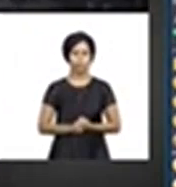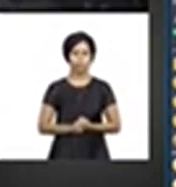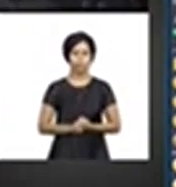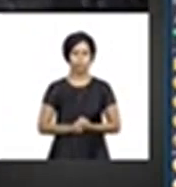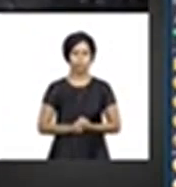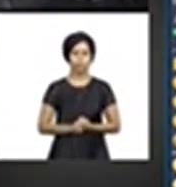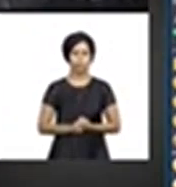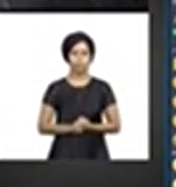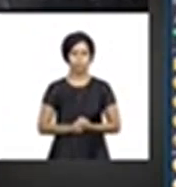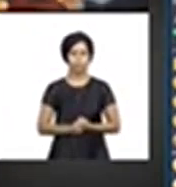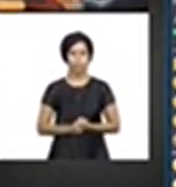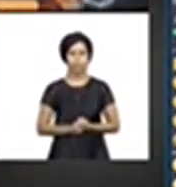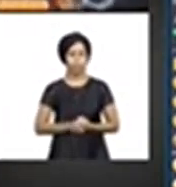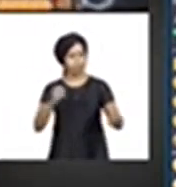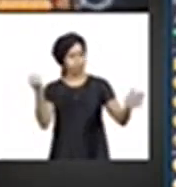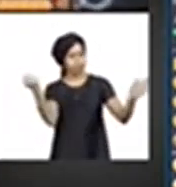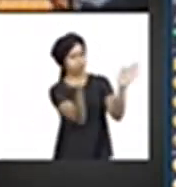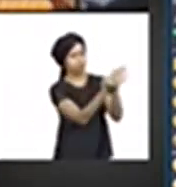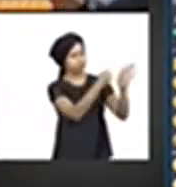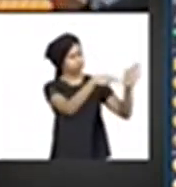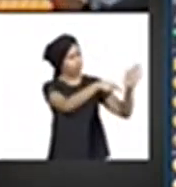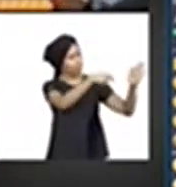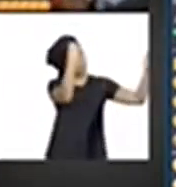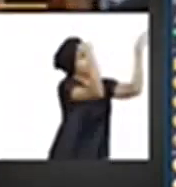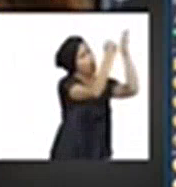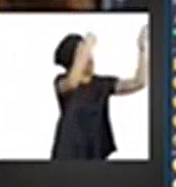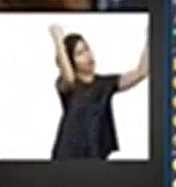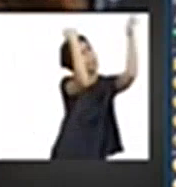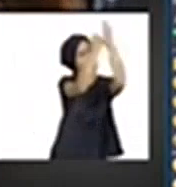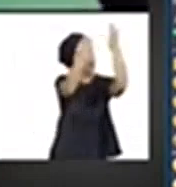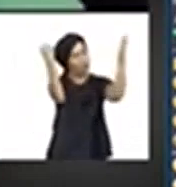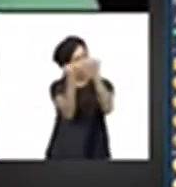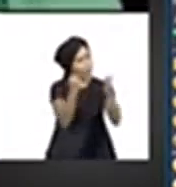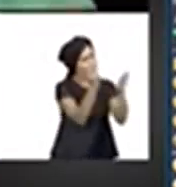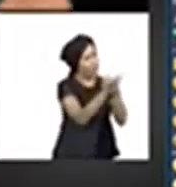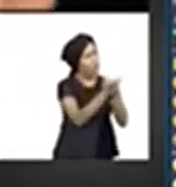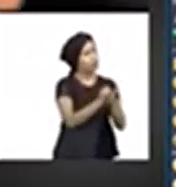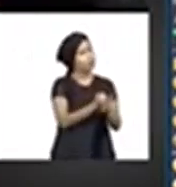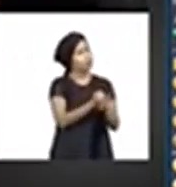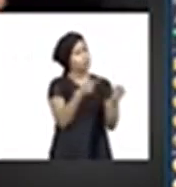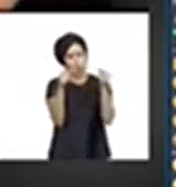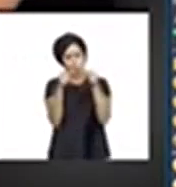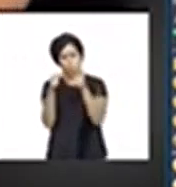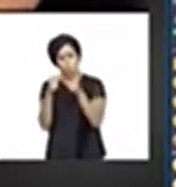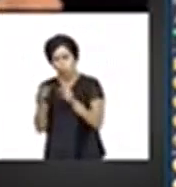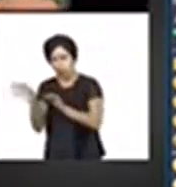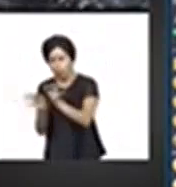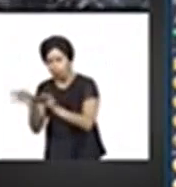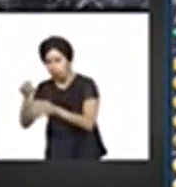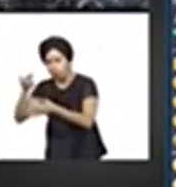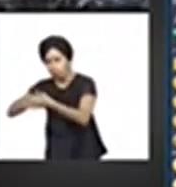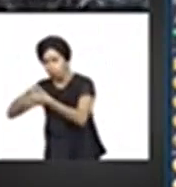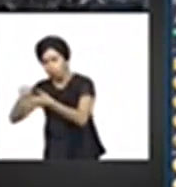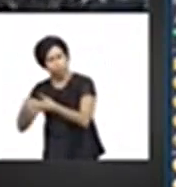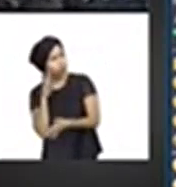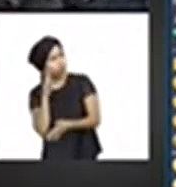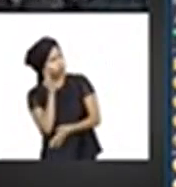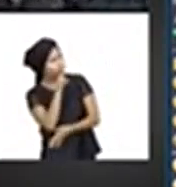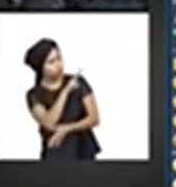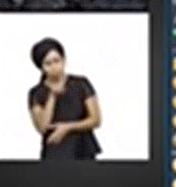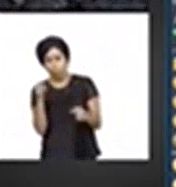A marcação dos furos e a perfuração da rocha devem ser feitas rigorosamente, como foi estabelecido no plano. É